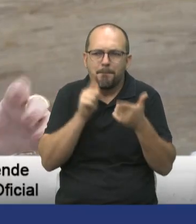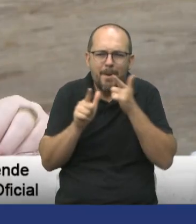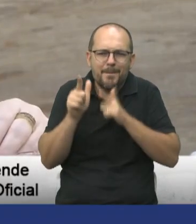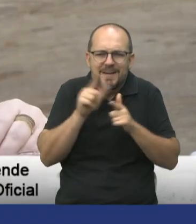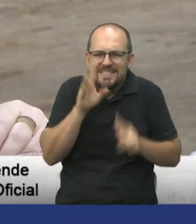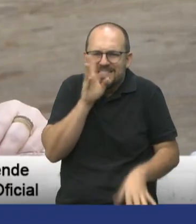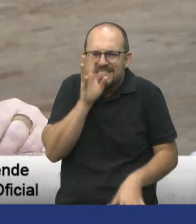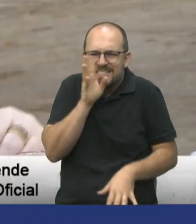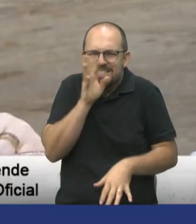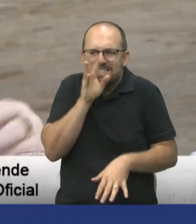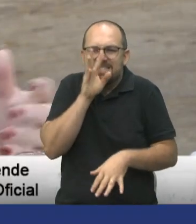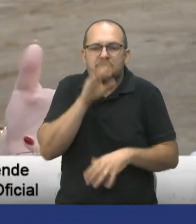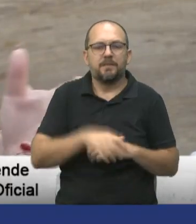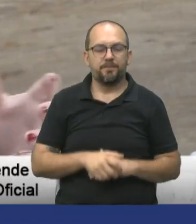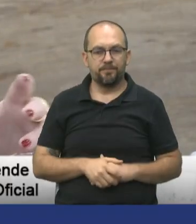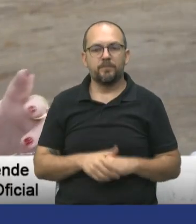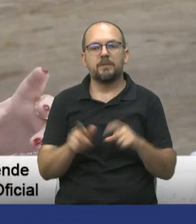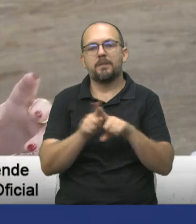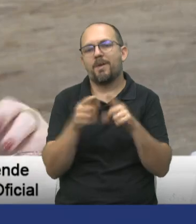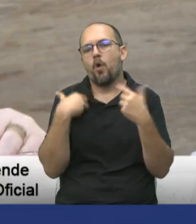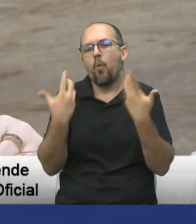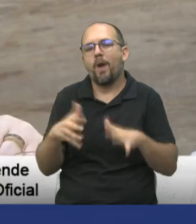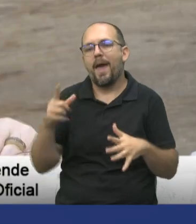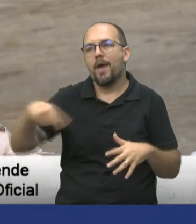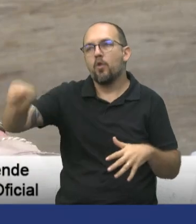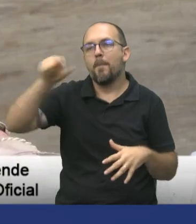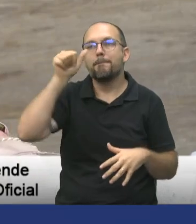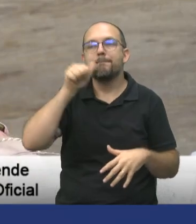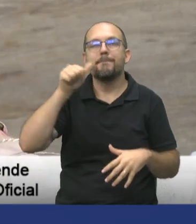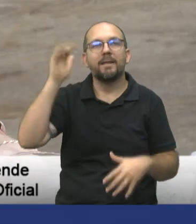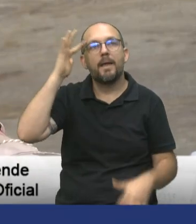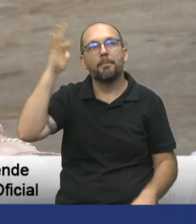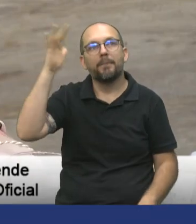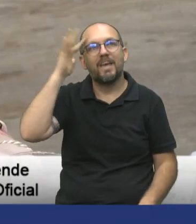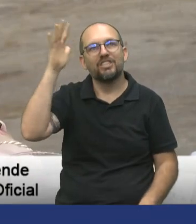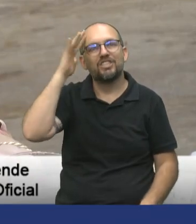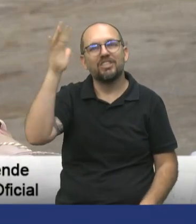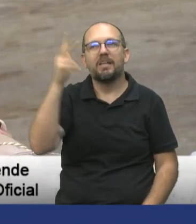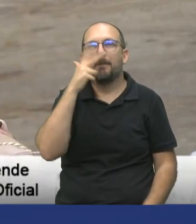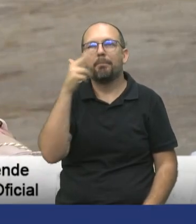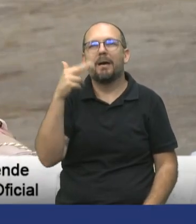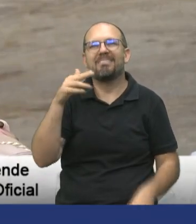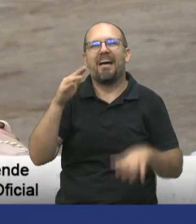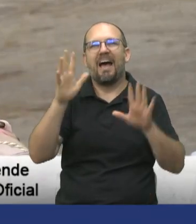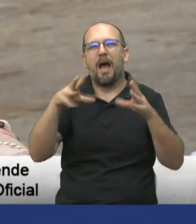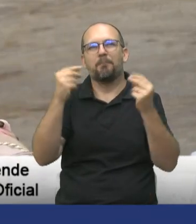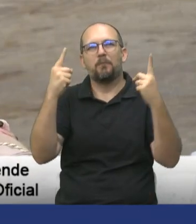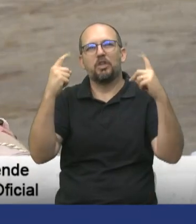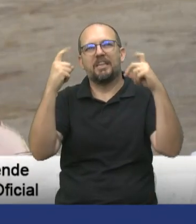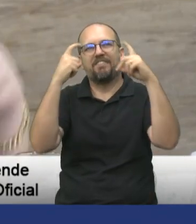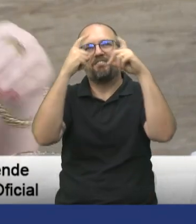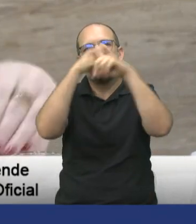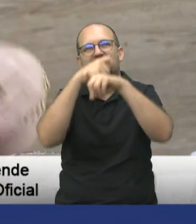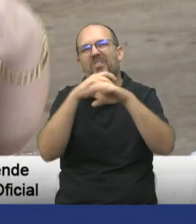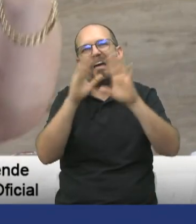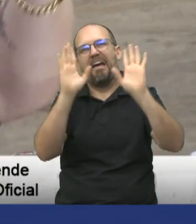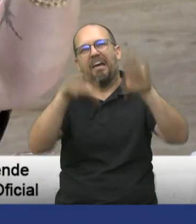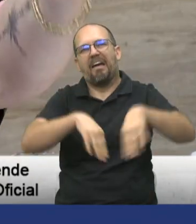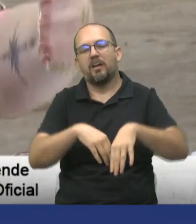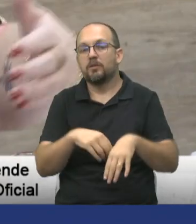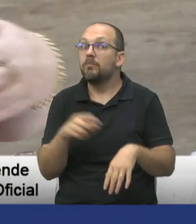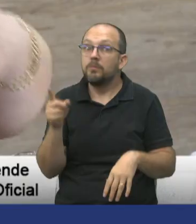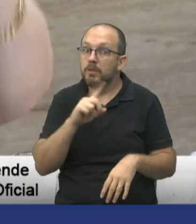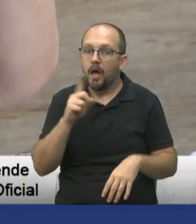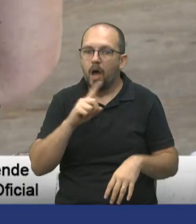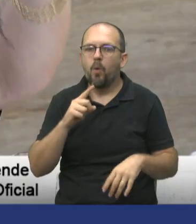Não. E nem quero que elas imaginem que é muito mais difícil para nós. É mais difícil por conta